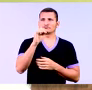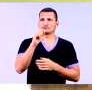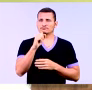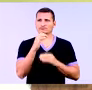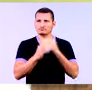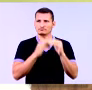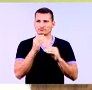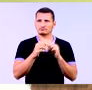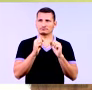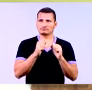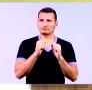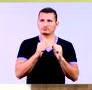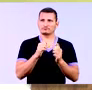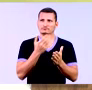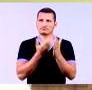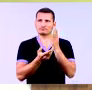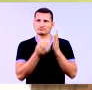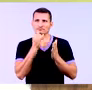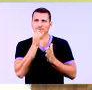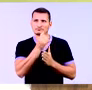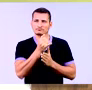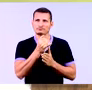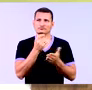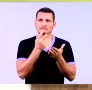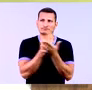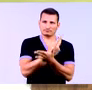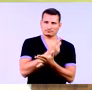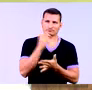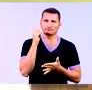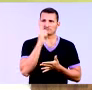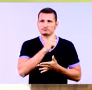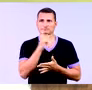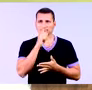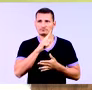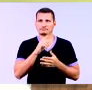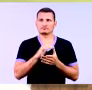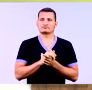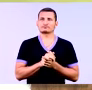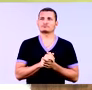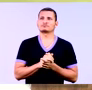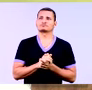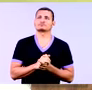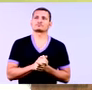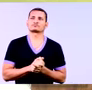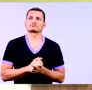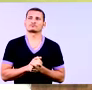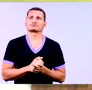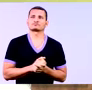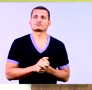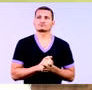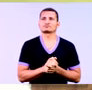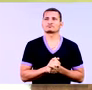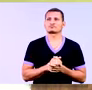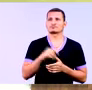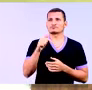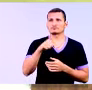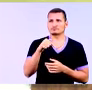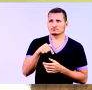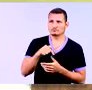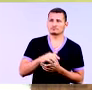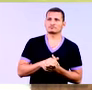dados poderiam ser perdidos se acontecer alguma pane. Na realidade, nós estamos tratando aqui um log